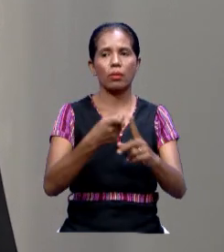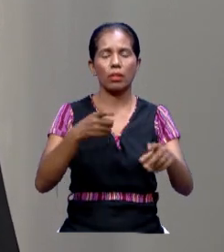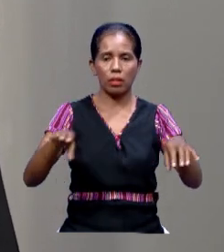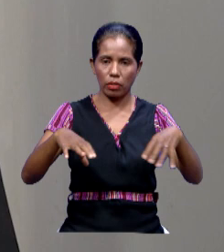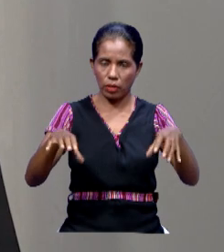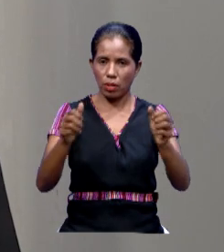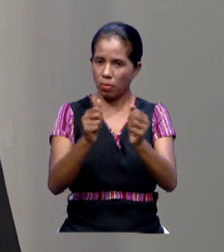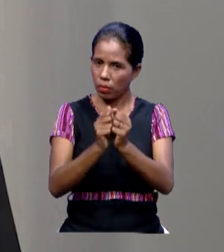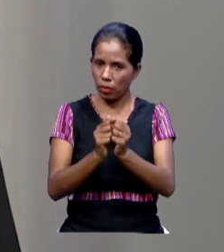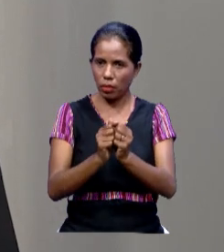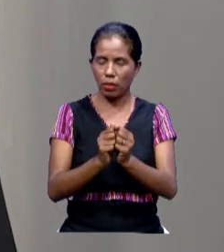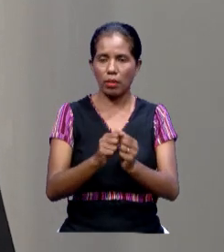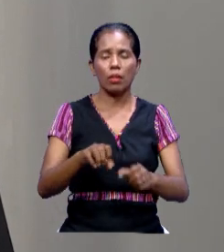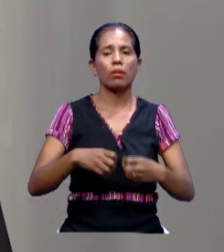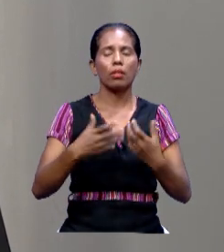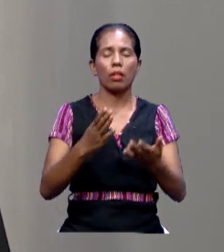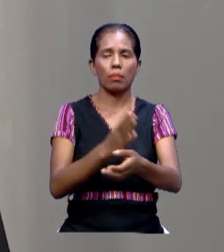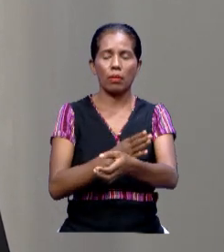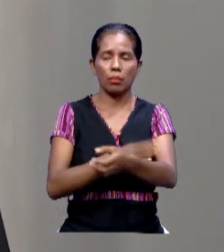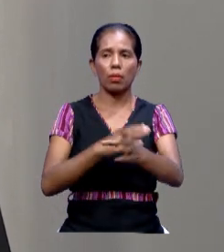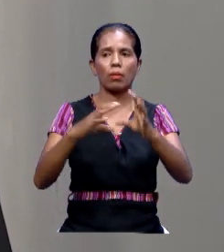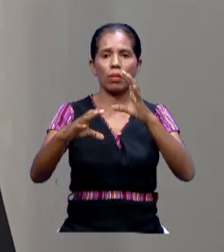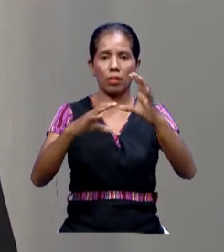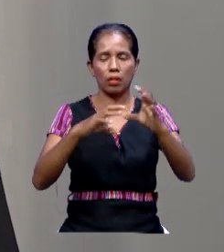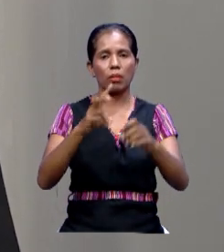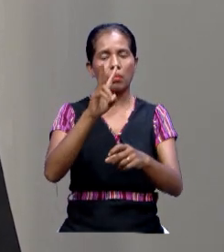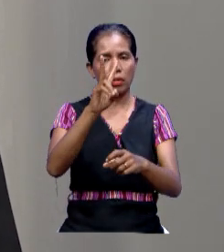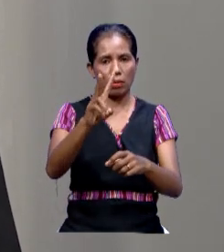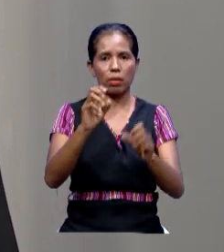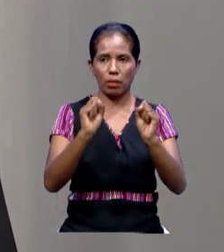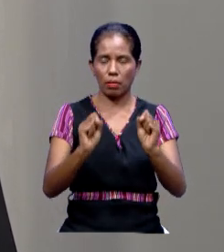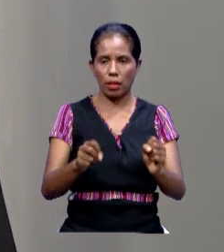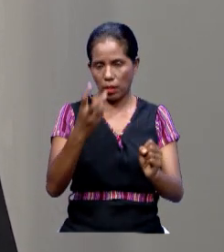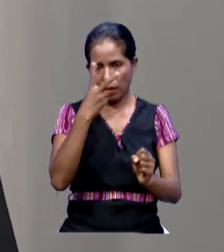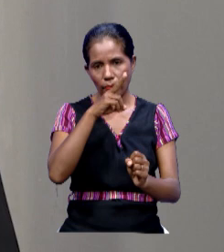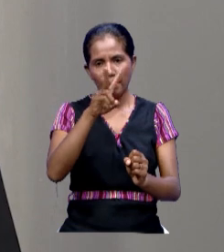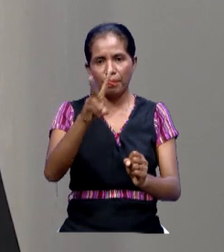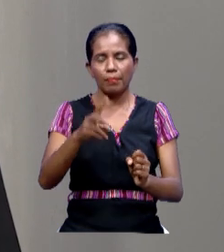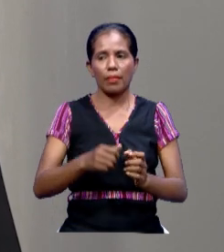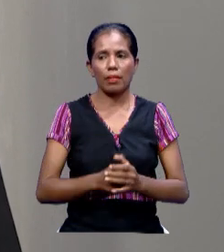mutuk lili hon sa tu promove komunikasaun entre parte rua para tu bele hare